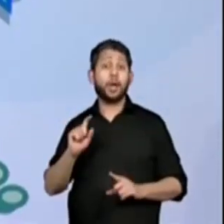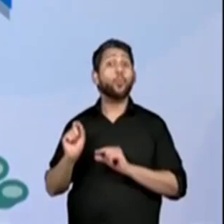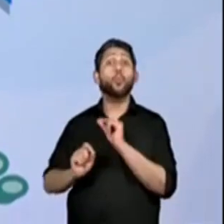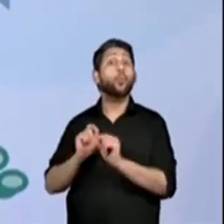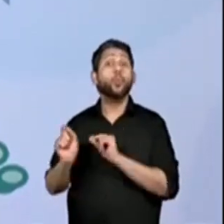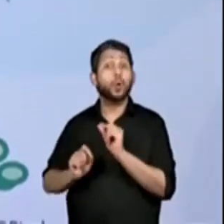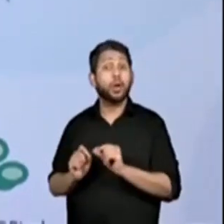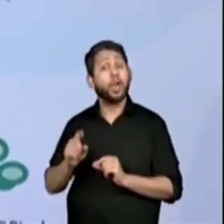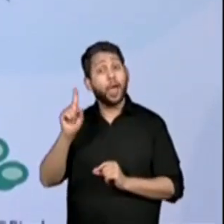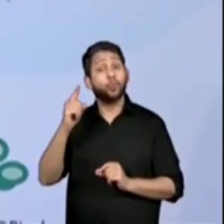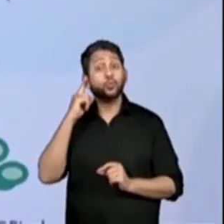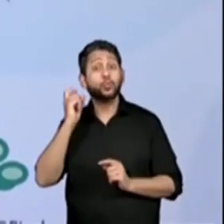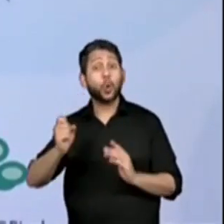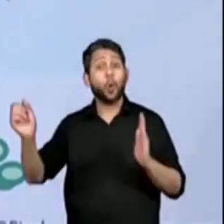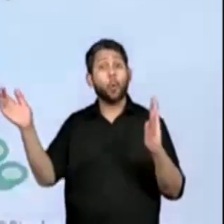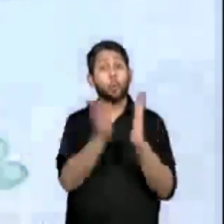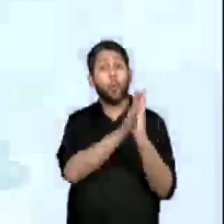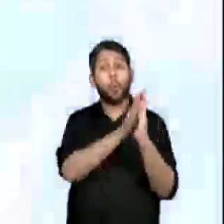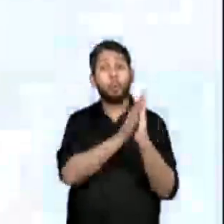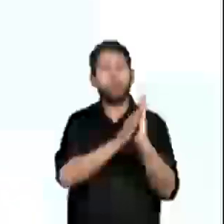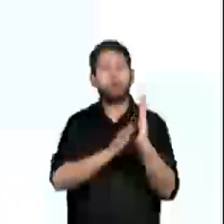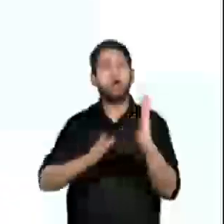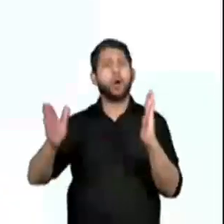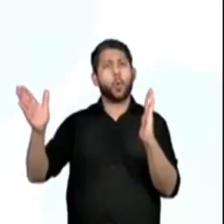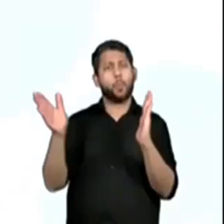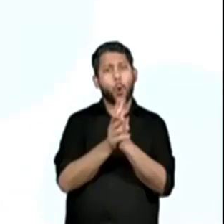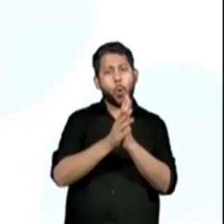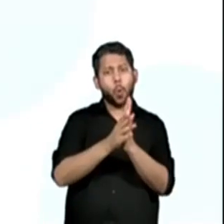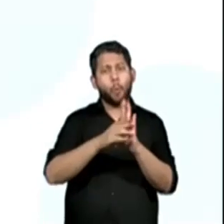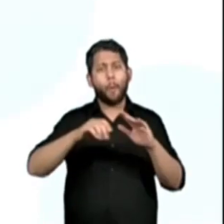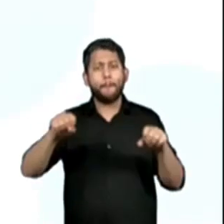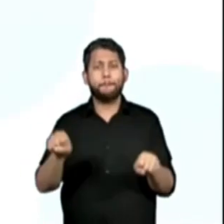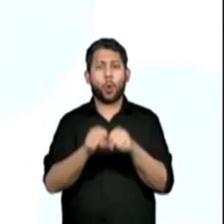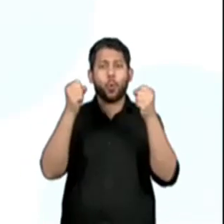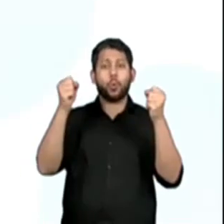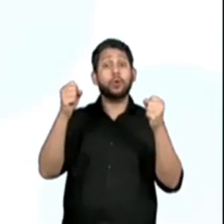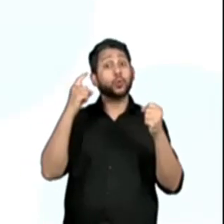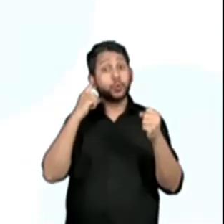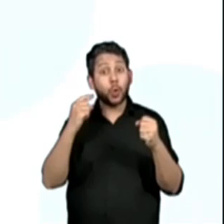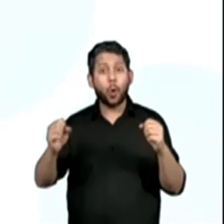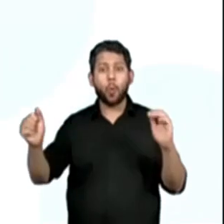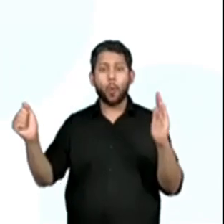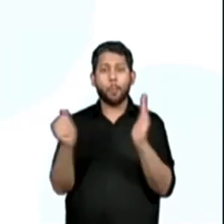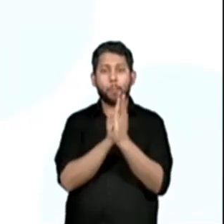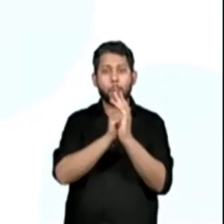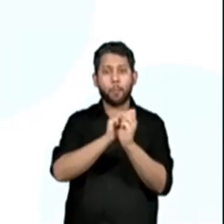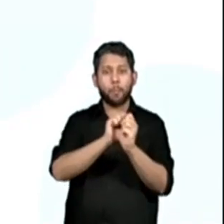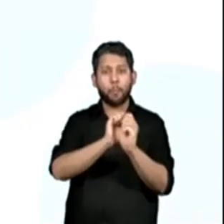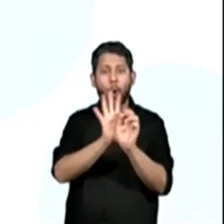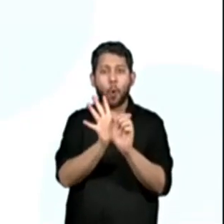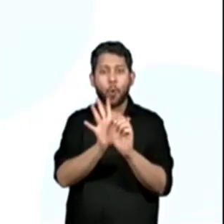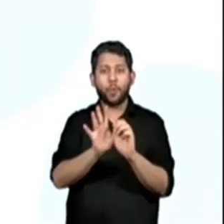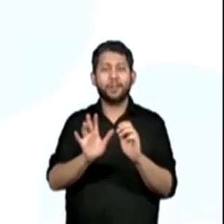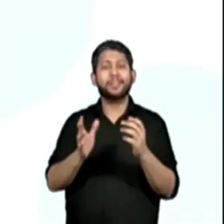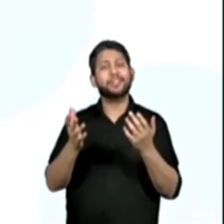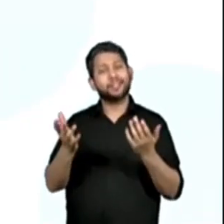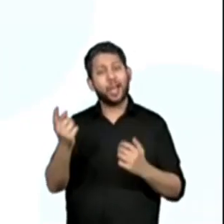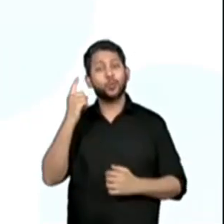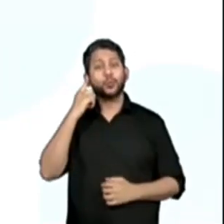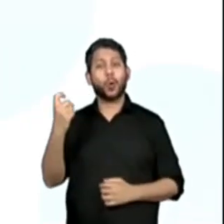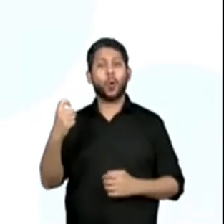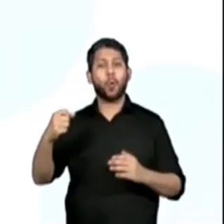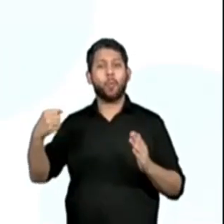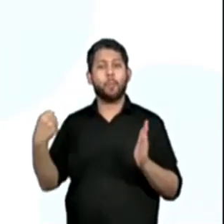Representa o som. Então, isso mesmo, é quando nós colocamos numa palavra a representação de um